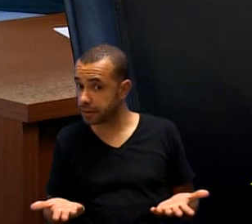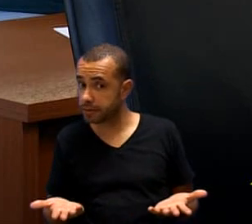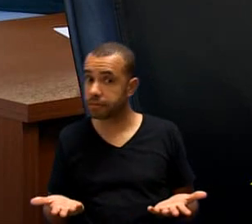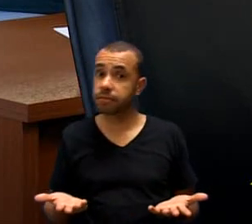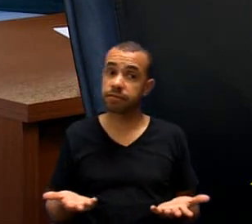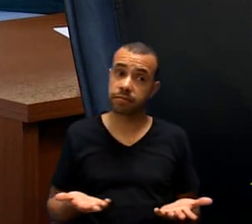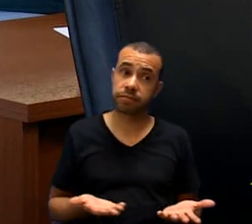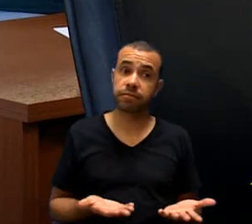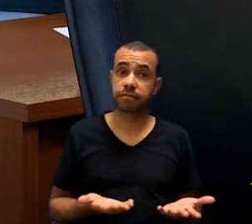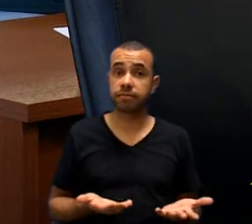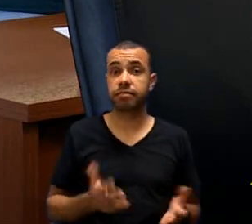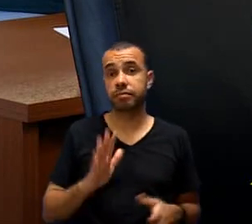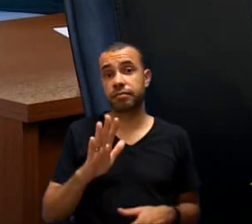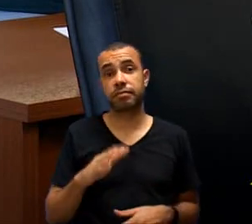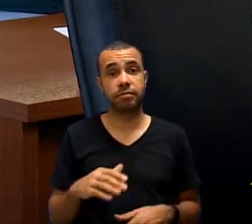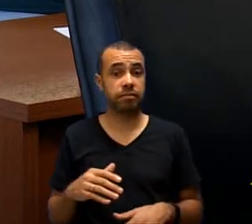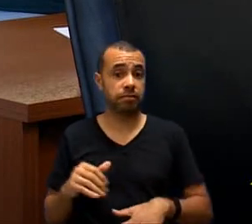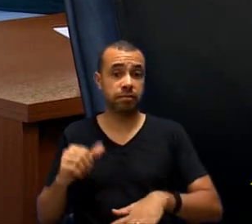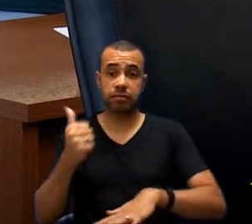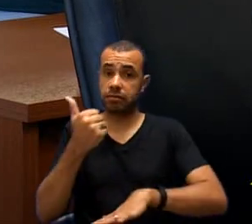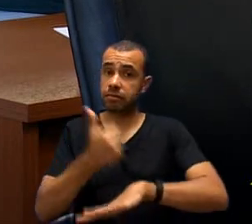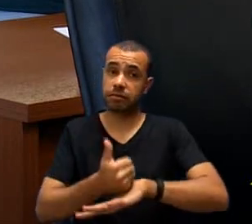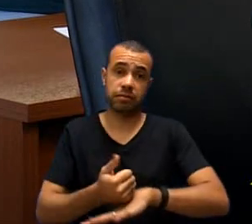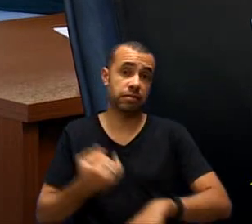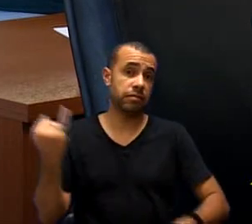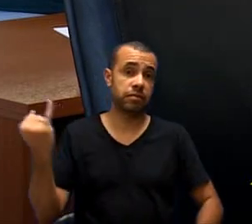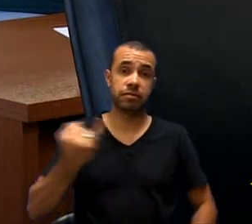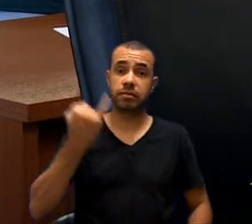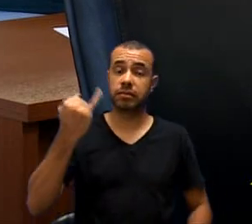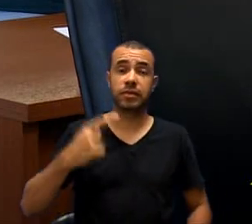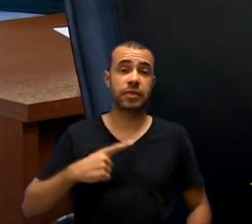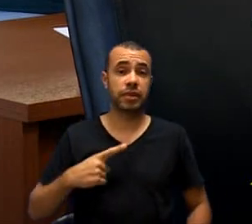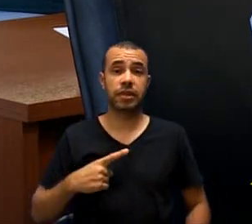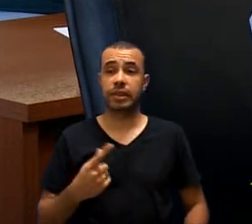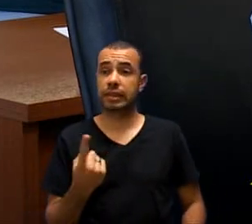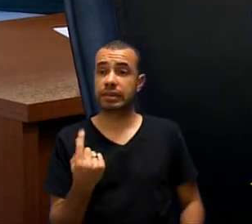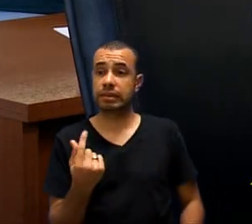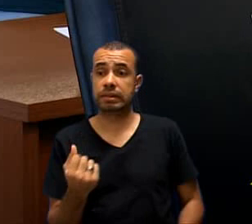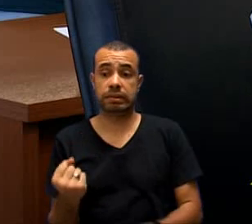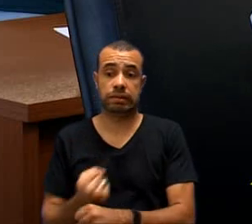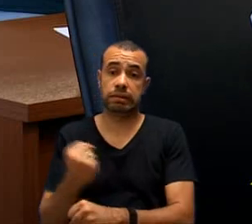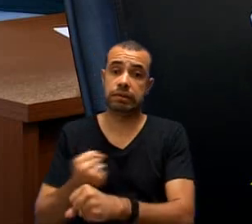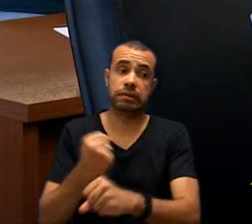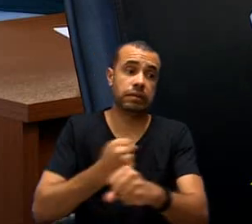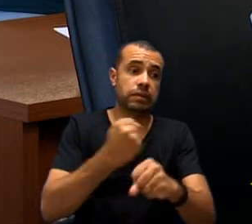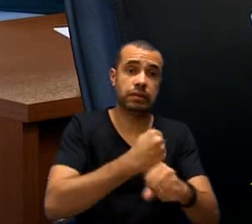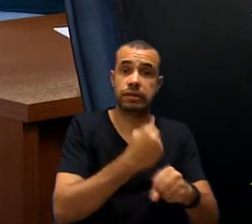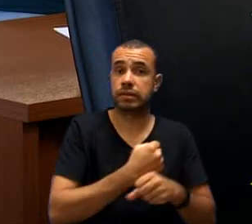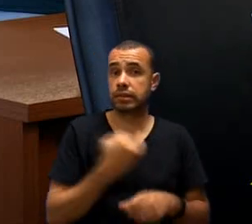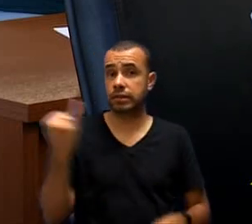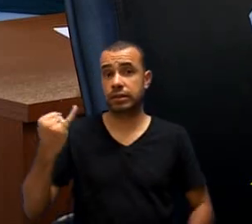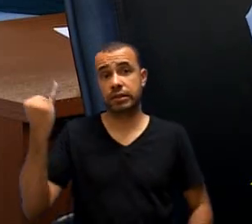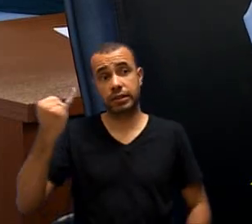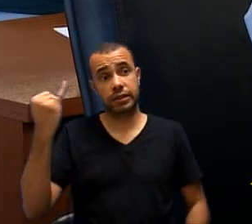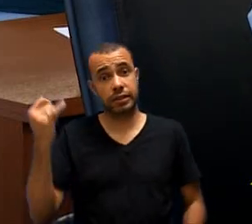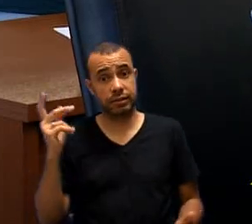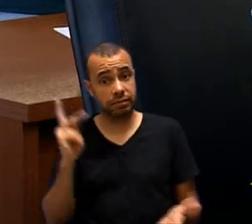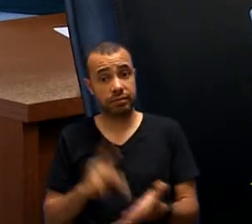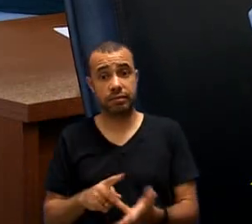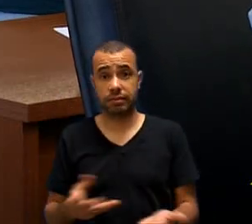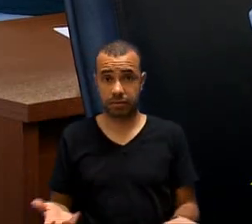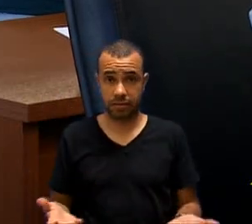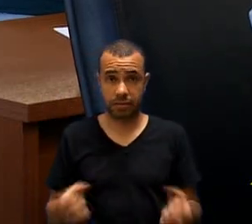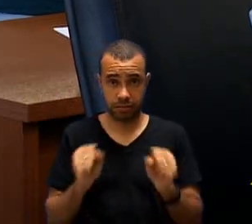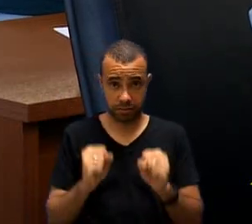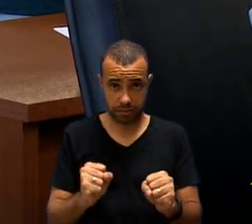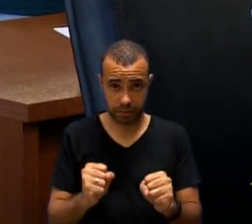hoje é a secretaria mais importante que tem, porque é a única secretaria que tem perspectiva de obra. Então, viu, essa que é a verdade. Bom,